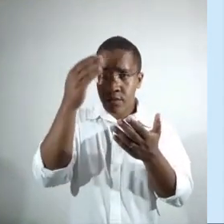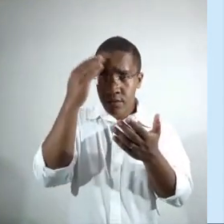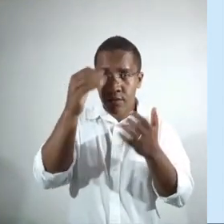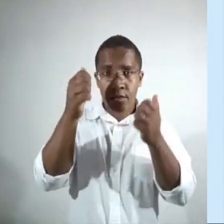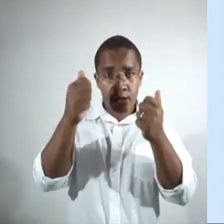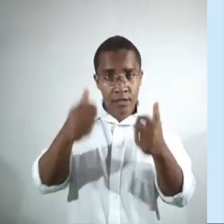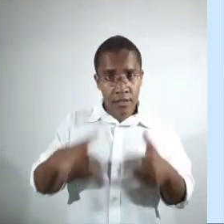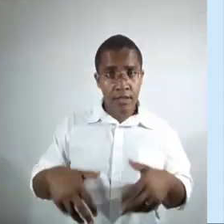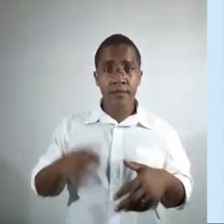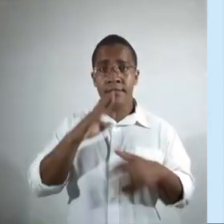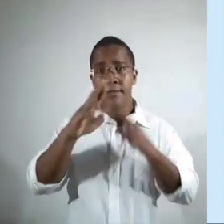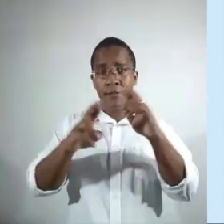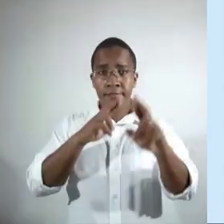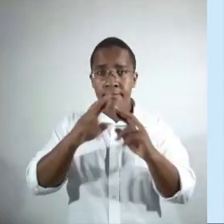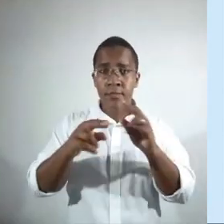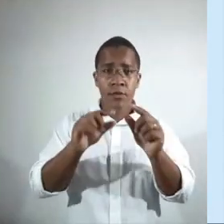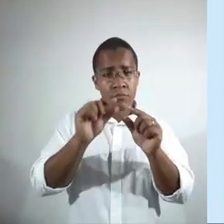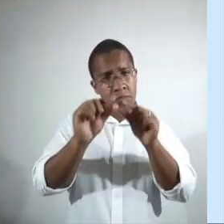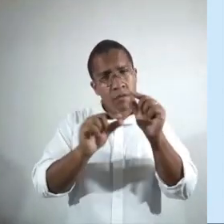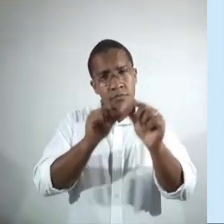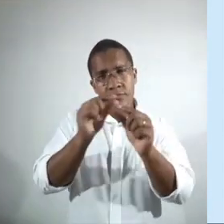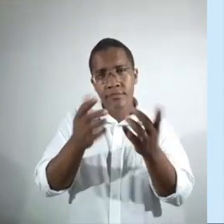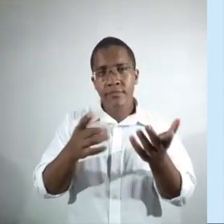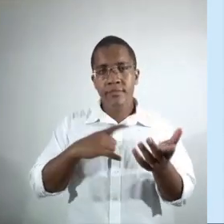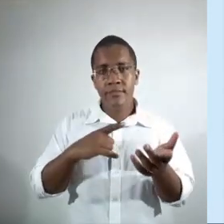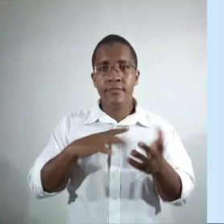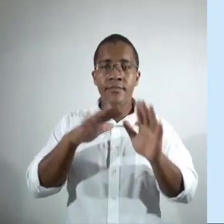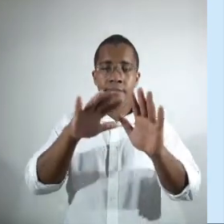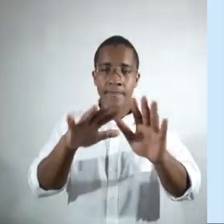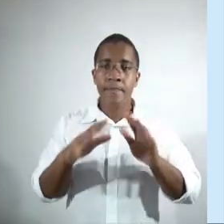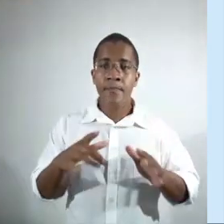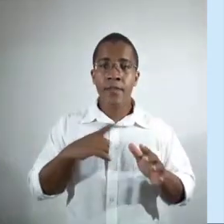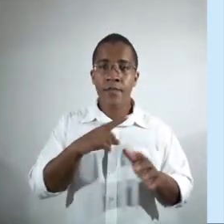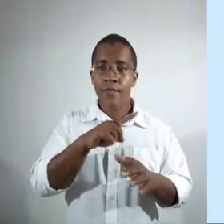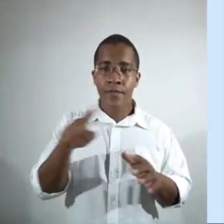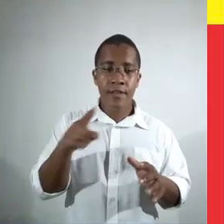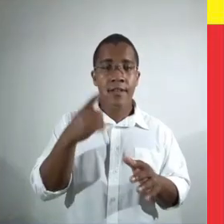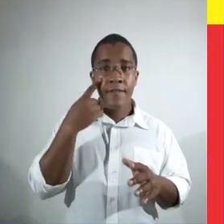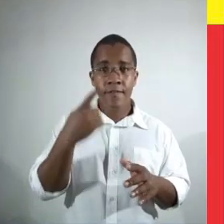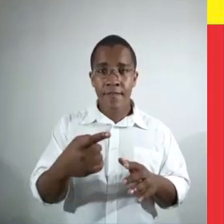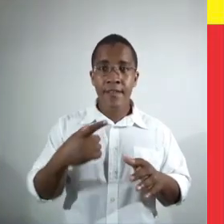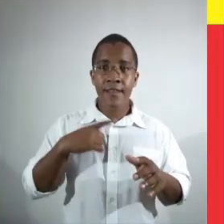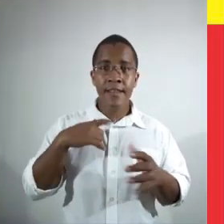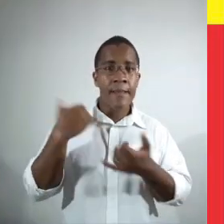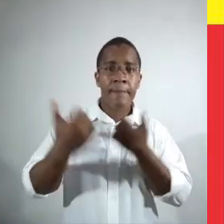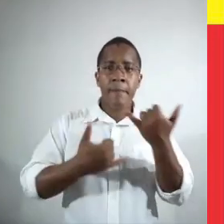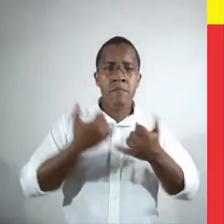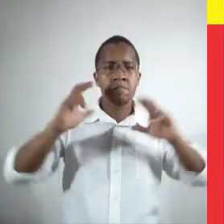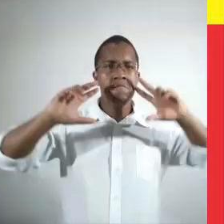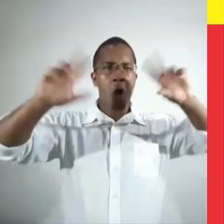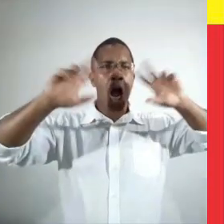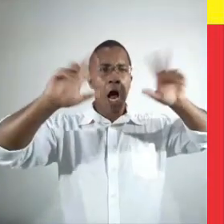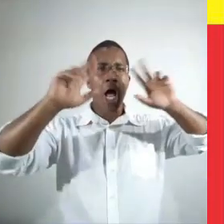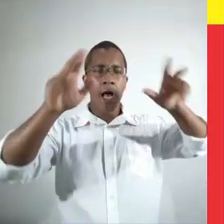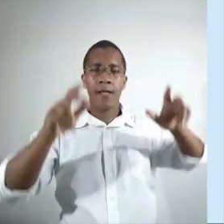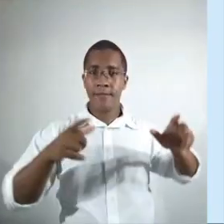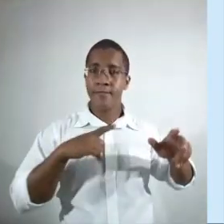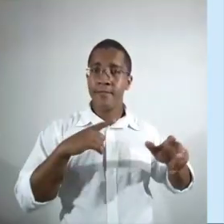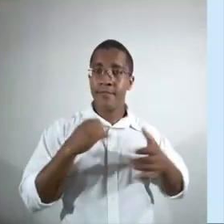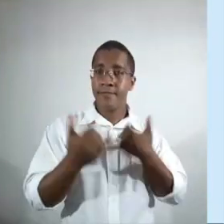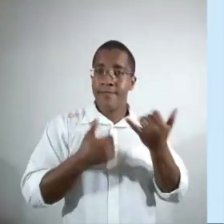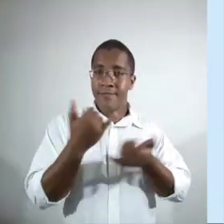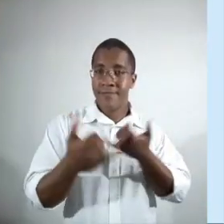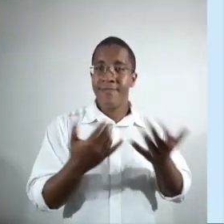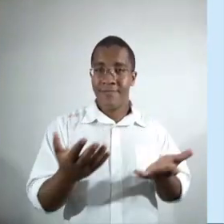procurar responder um pouco de cada. Note que, estão muito eufóricos aí na imagem, as crianças jogando,